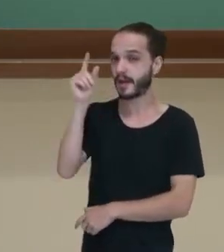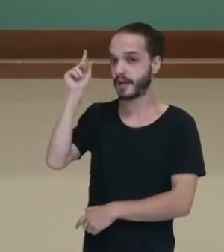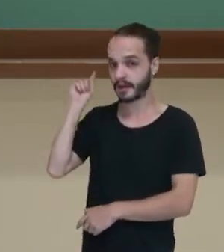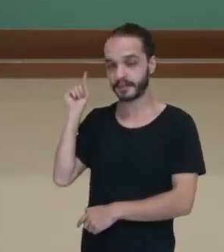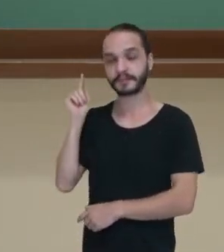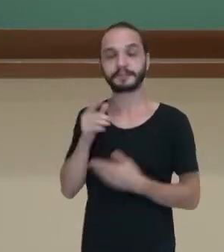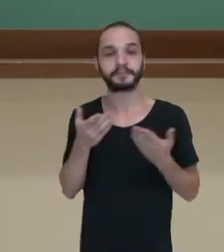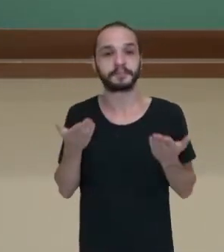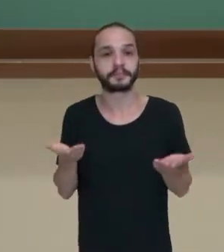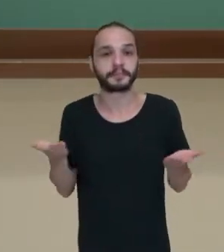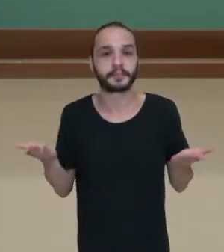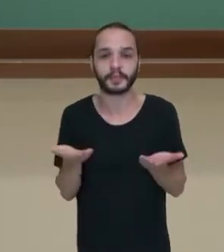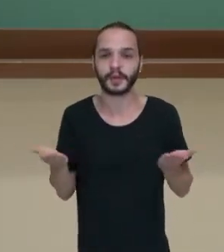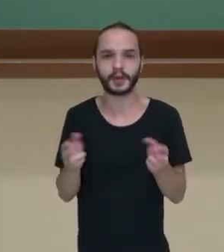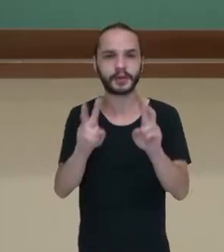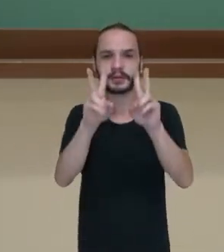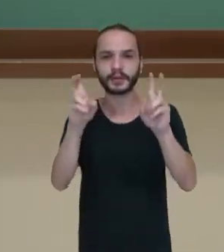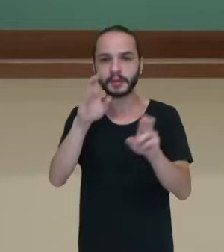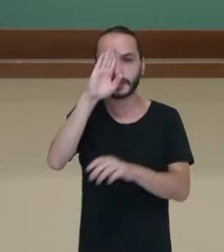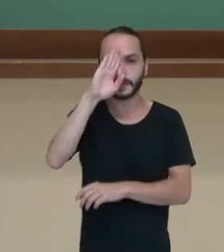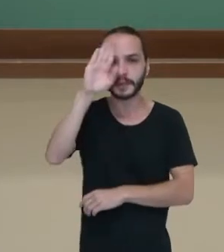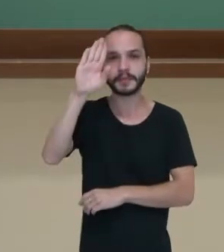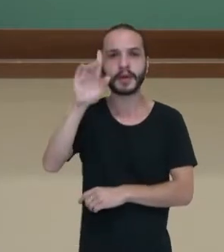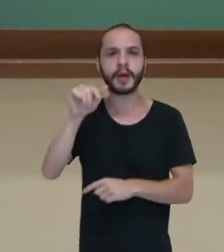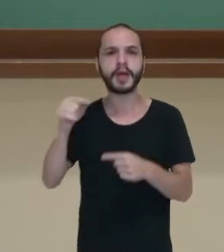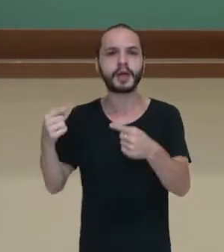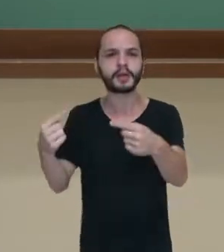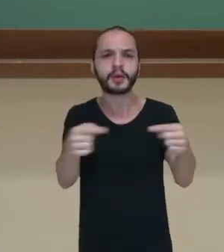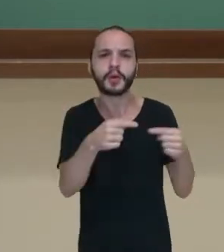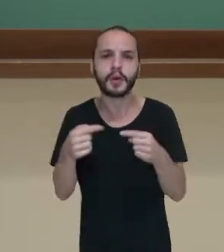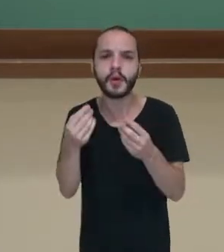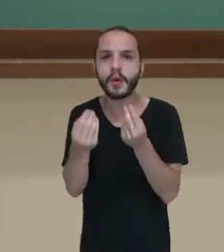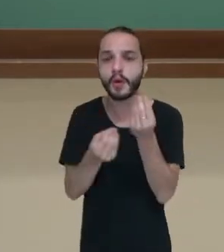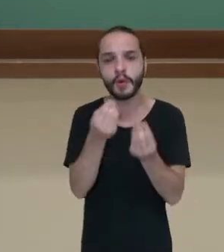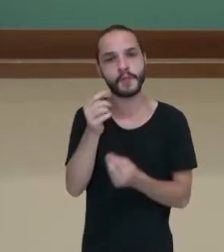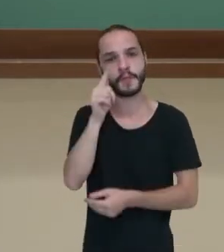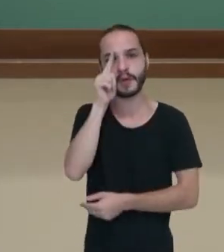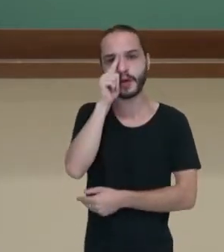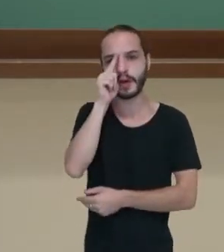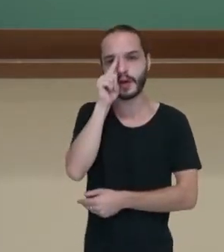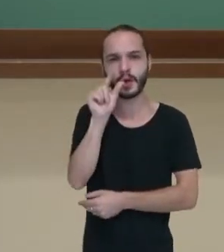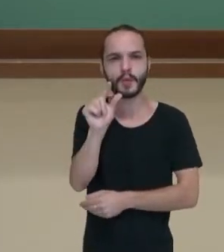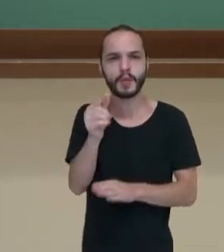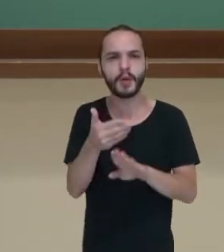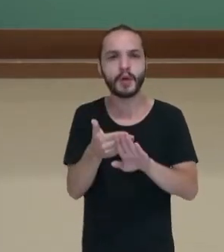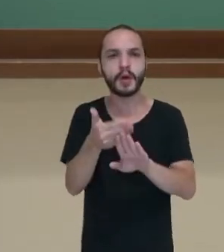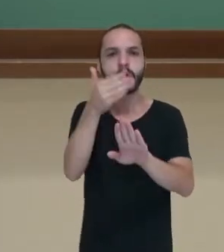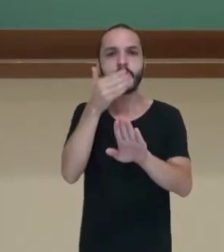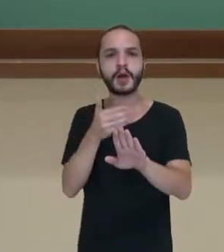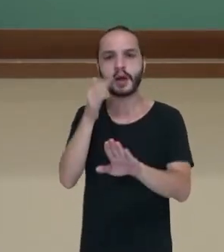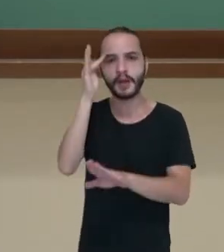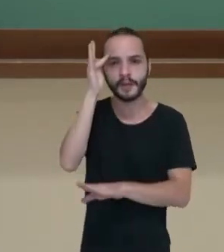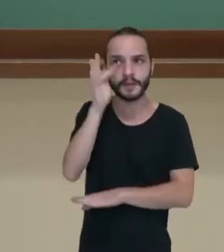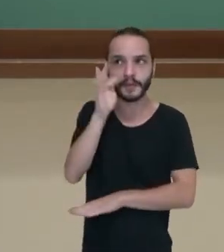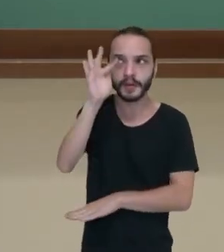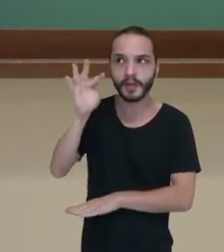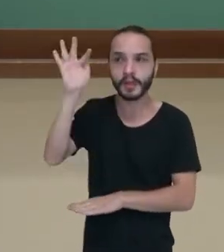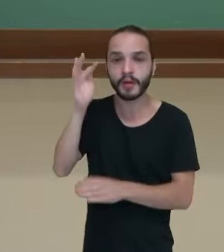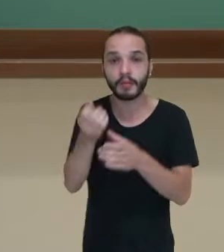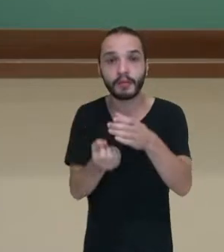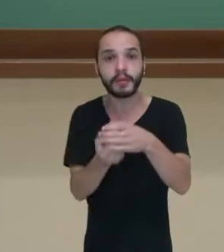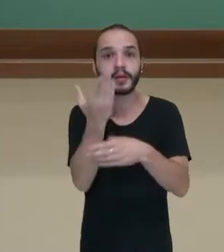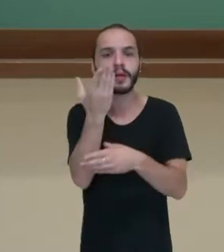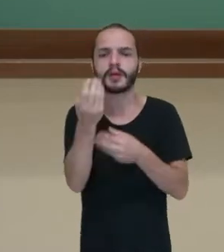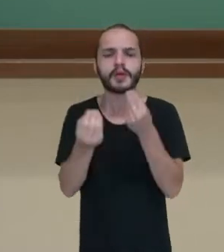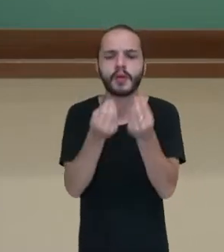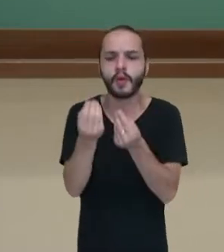o nosso tema principal é discutir como que estava lá a Grécia um pouco antes da filosofia nascer e como ela nasceu,